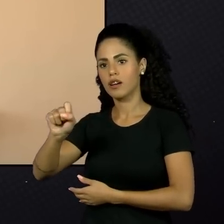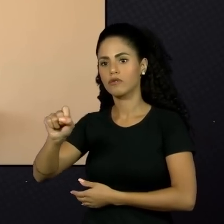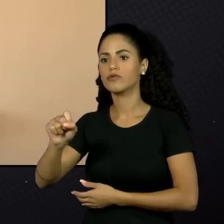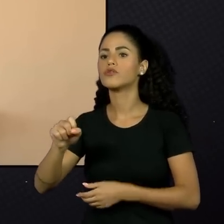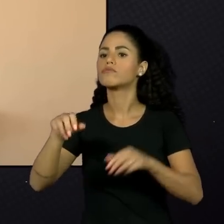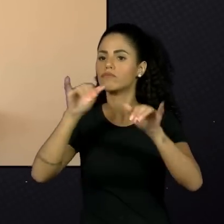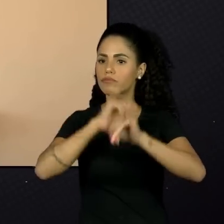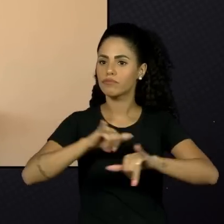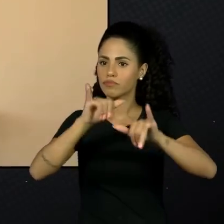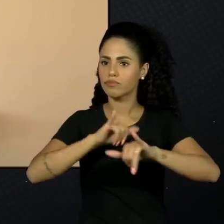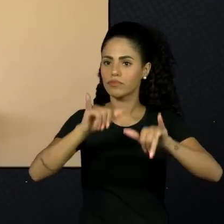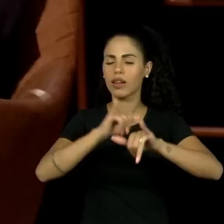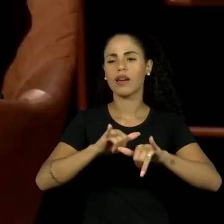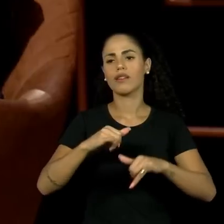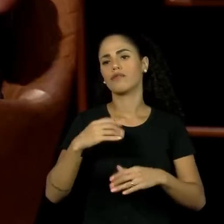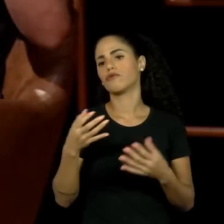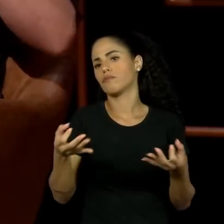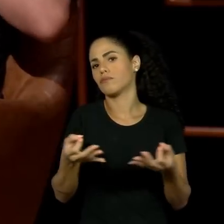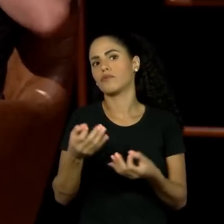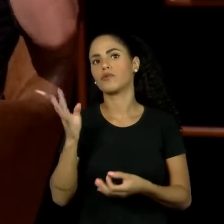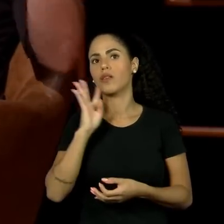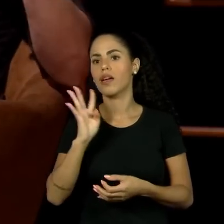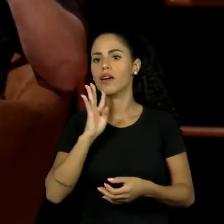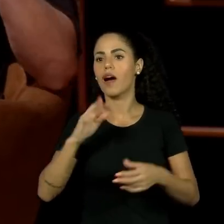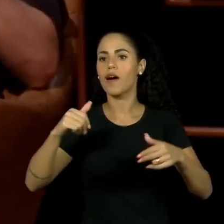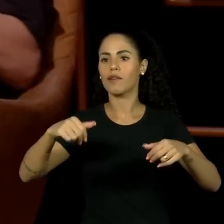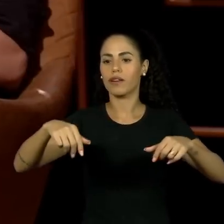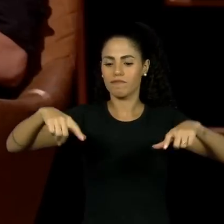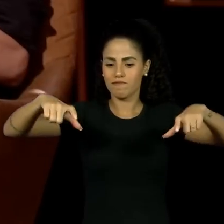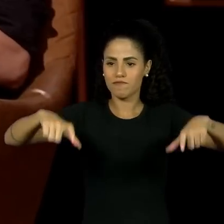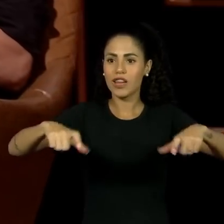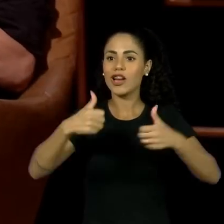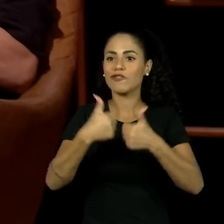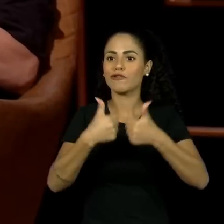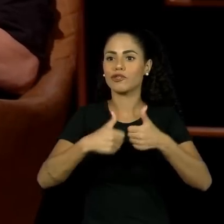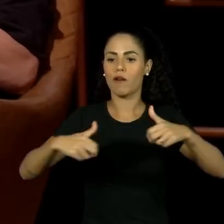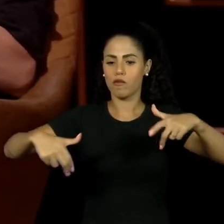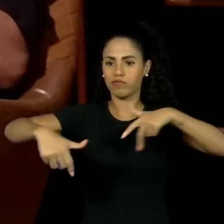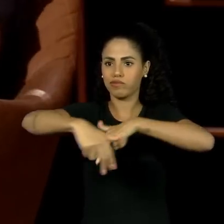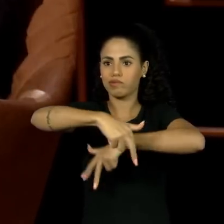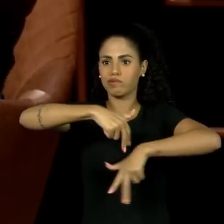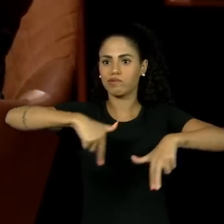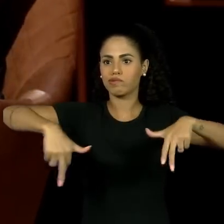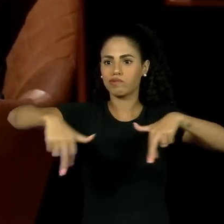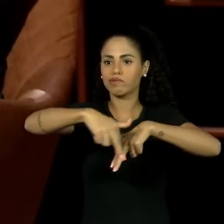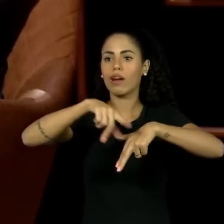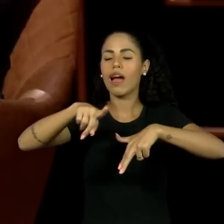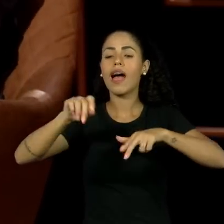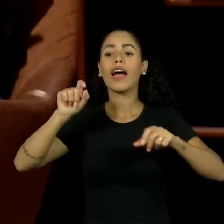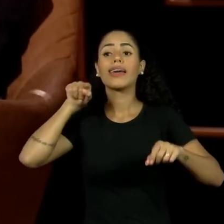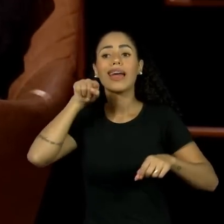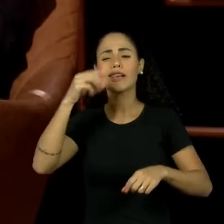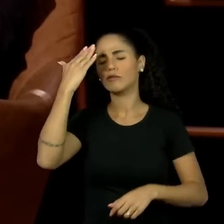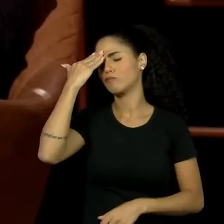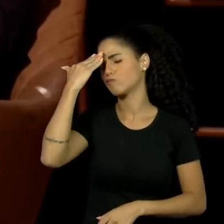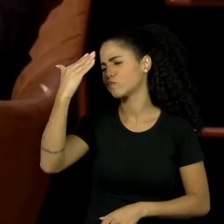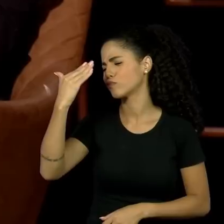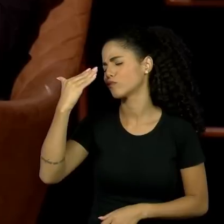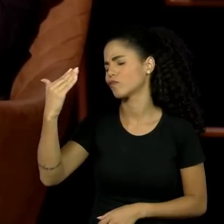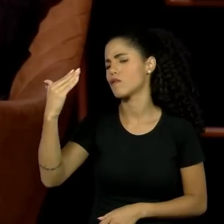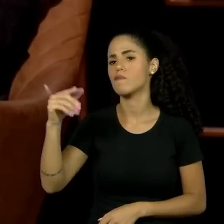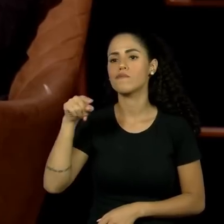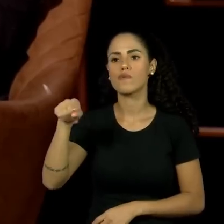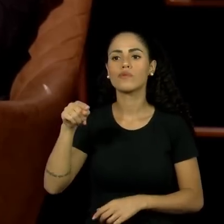Gelol. Ficou lindo, era um jogo de futebol, enfim. E esse filme fez muito sucesso na